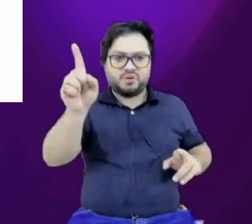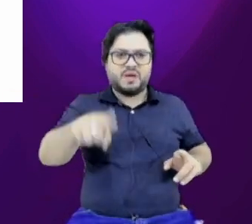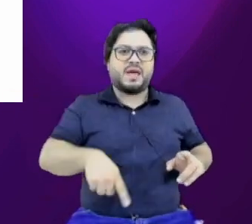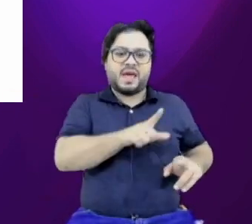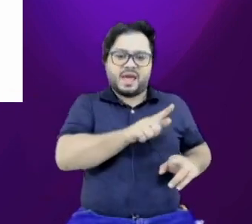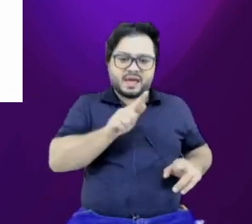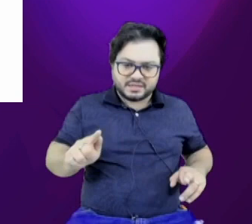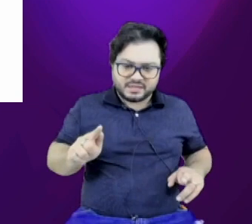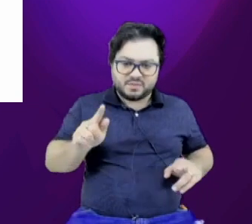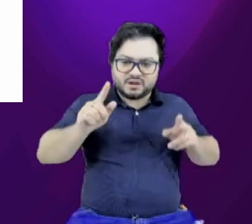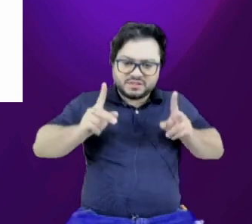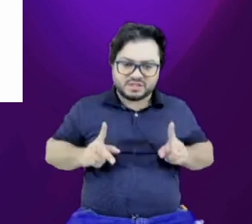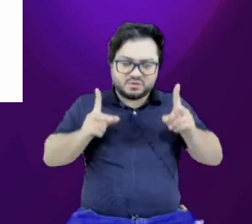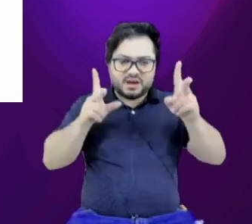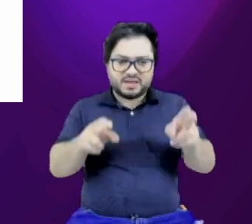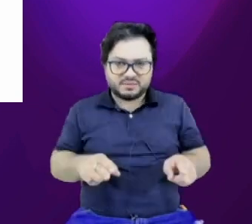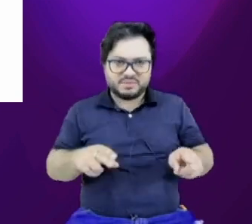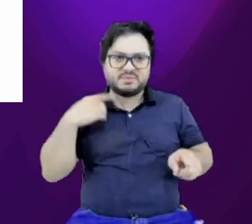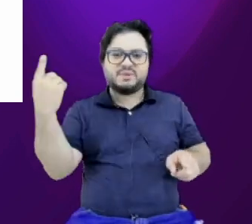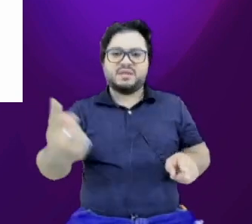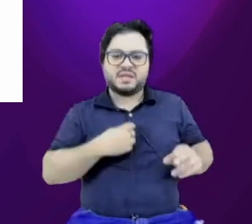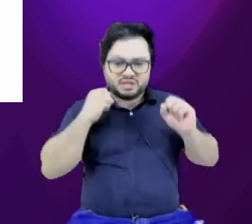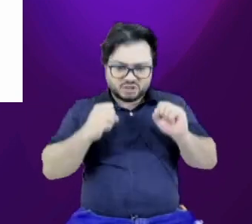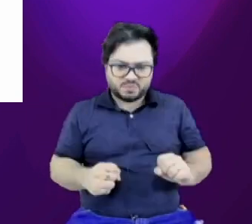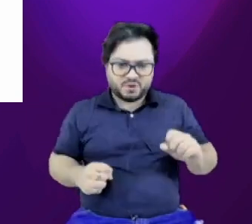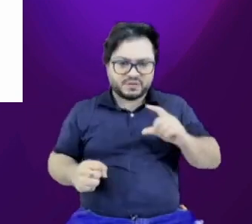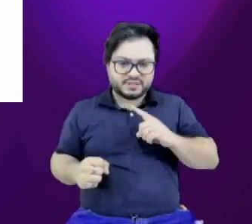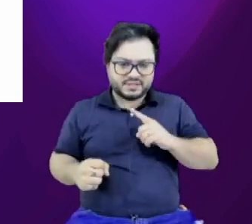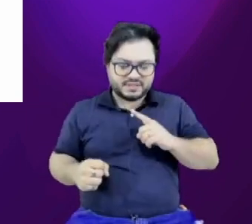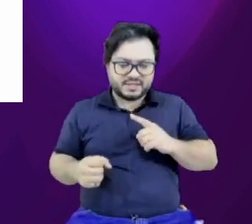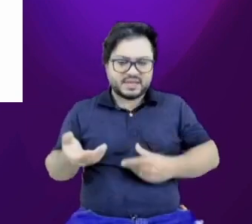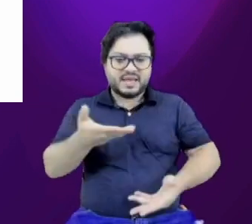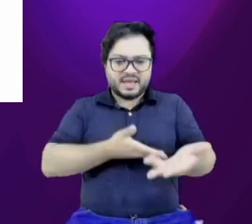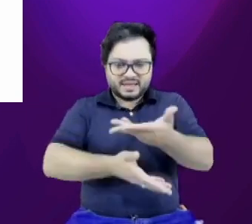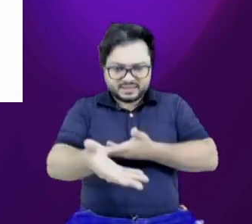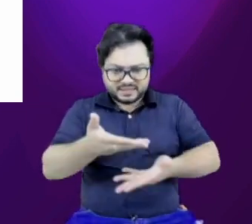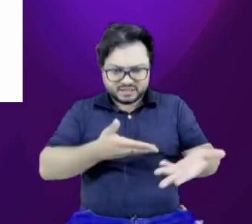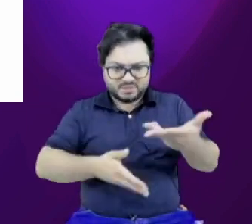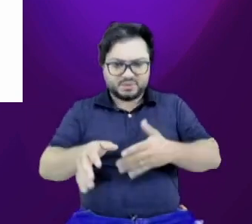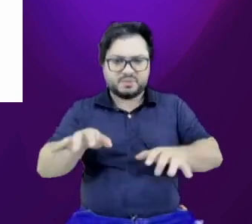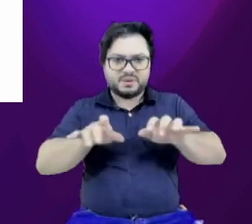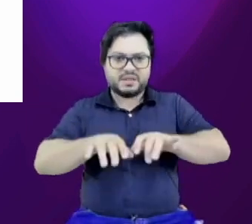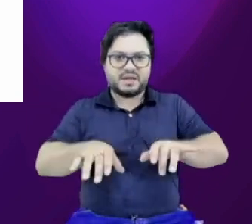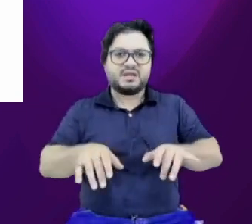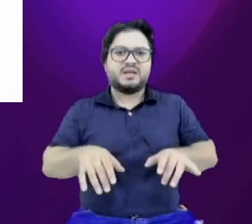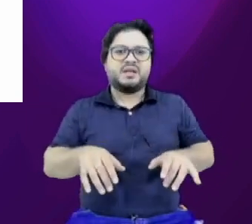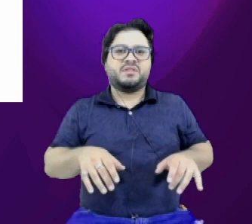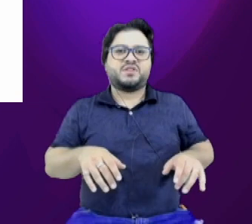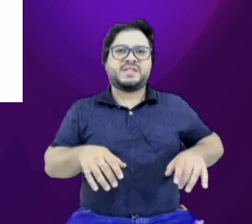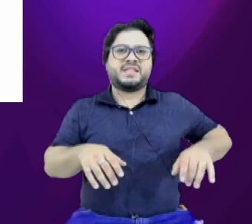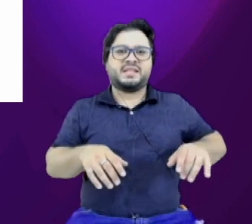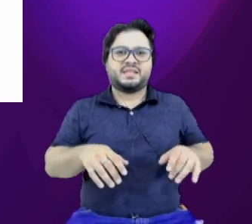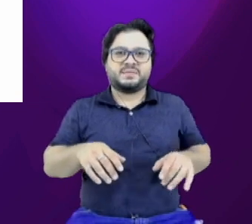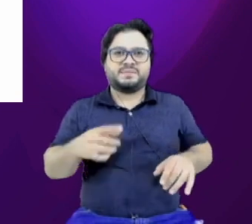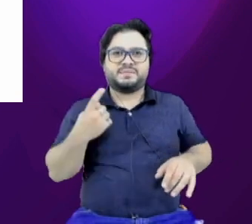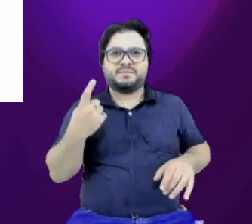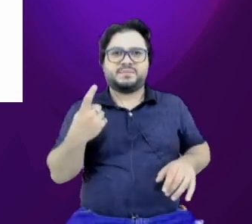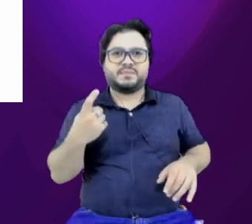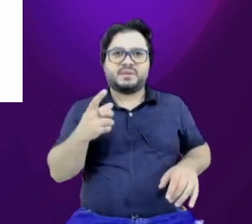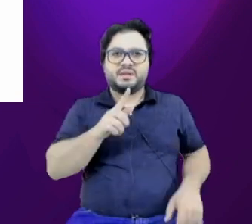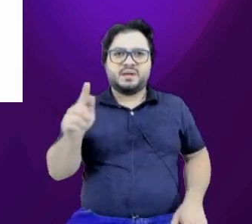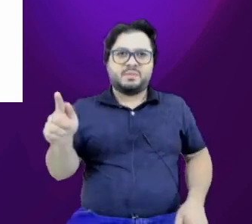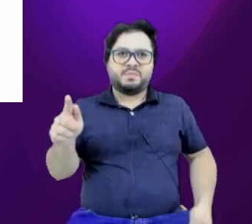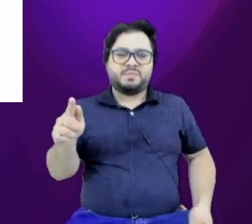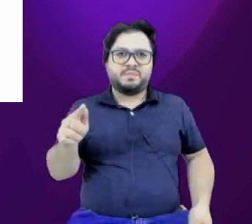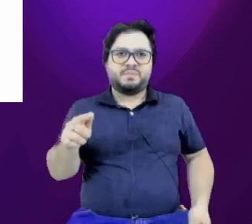linguagens sejam as mesmas e que a gente possa ter essa interoperabilidade, talvez com única linguagem que seja o PACS,